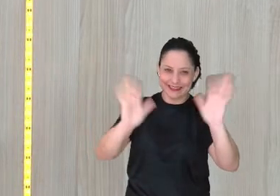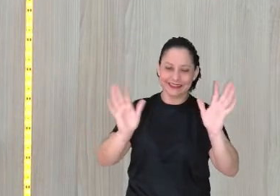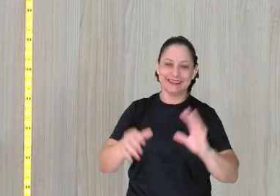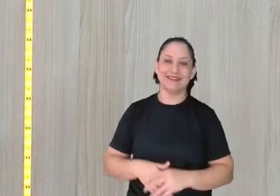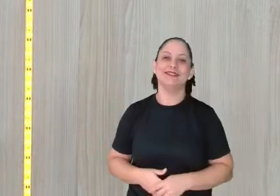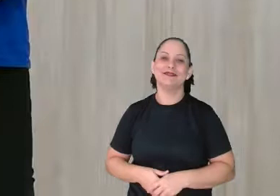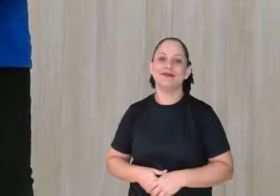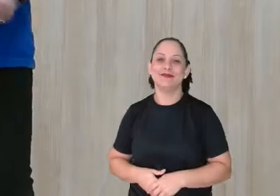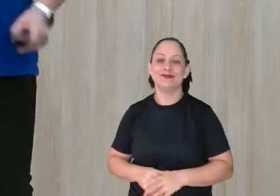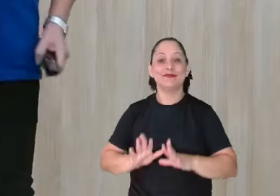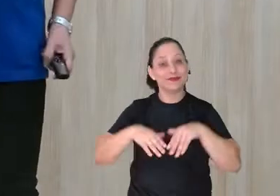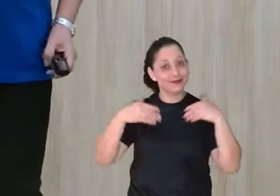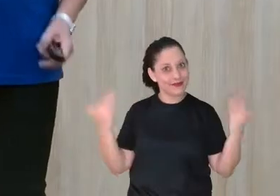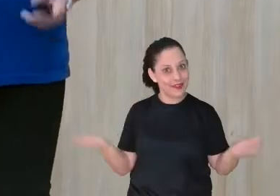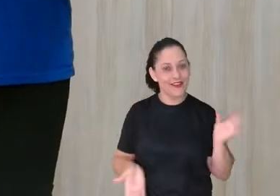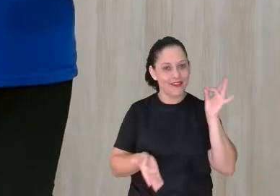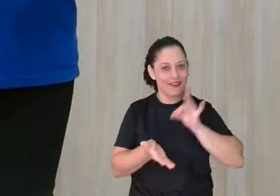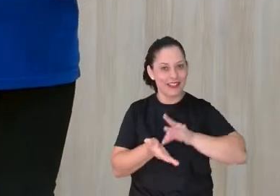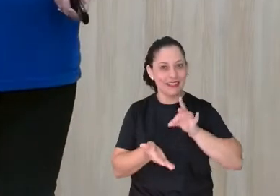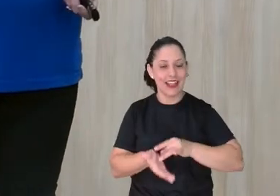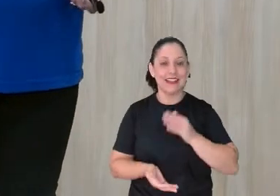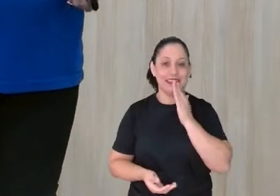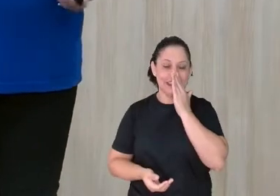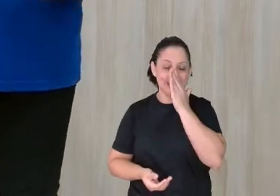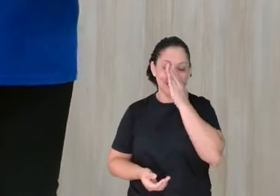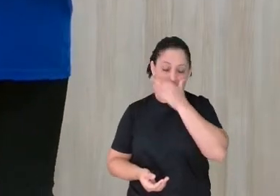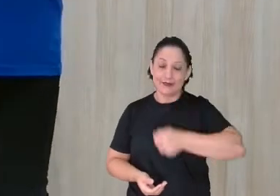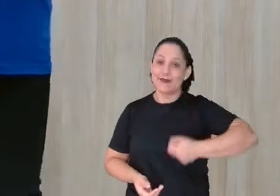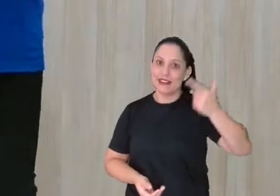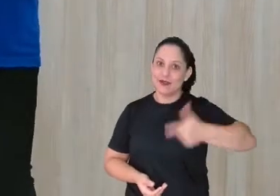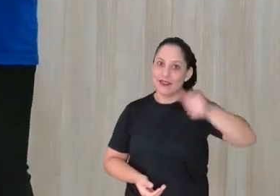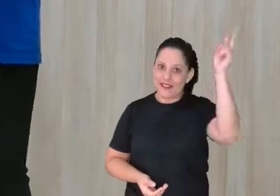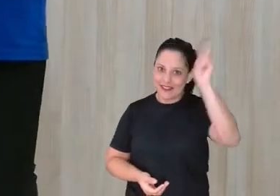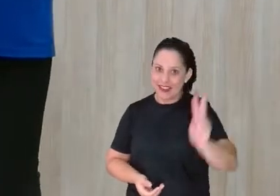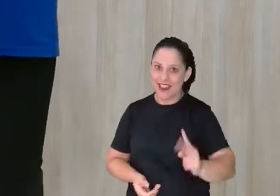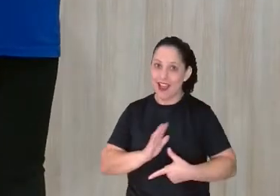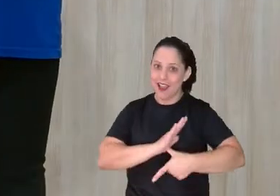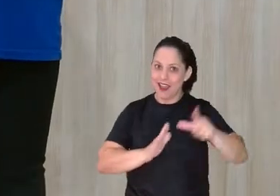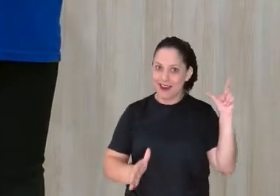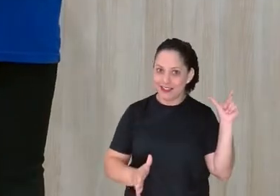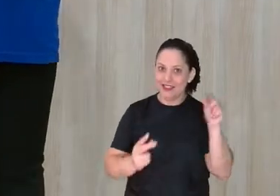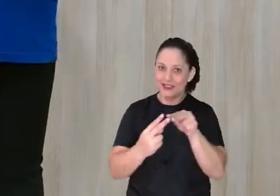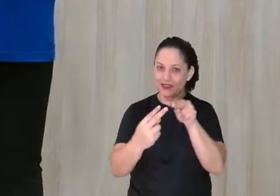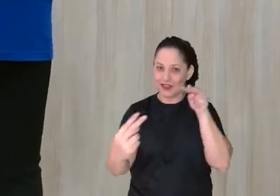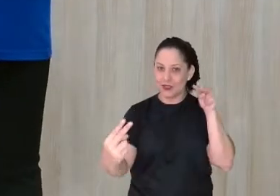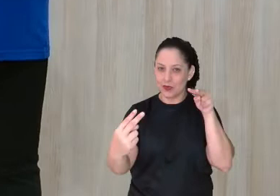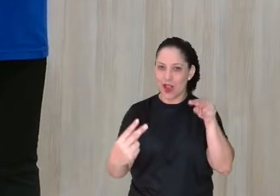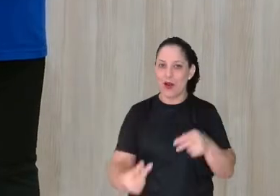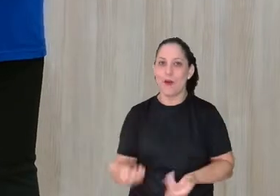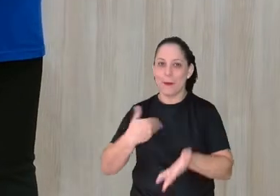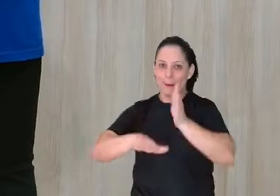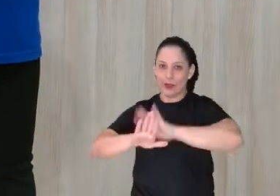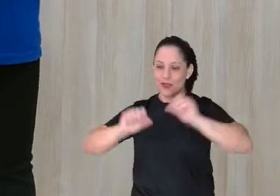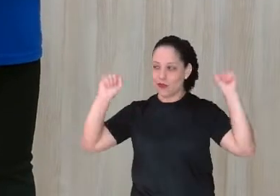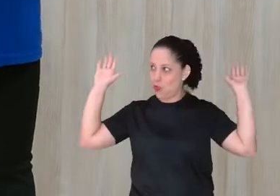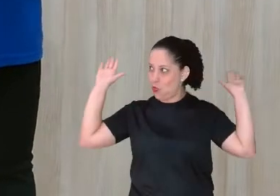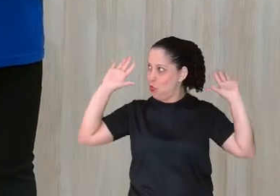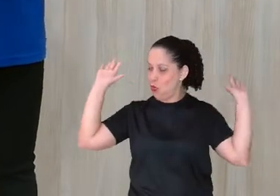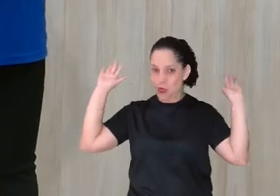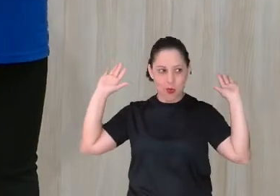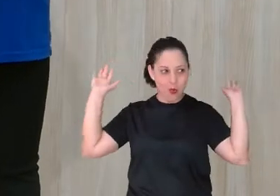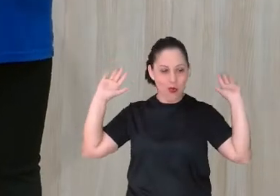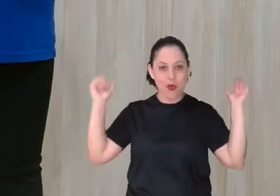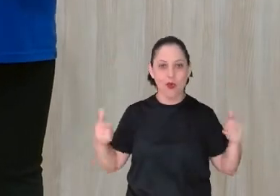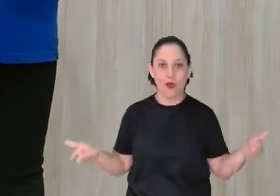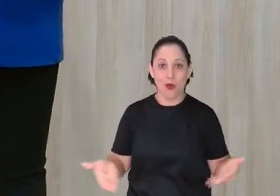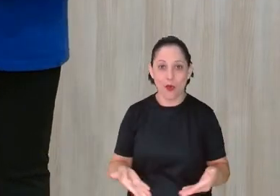aula. Pois é, professora Cláudia, a segunda viagem, né? Fizemos uma viagem virtual e hoje a gente viajou em alguns temas,